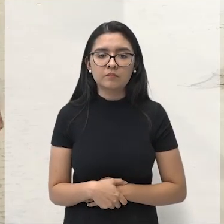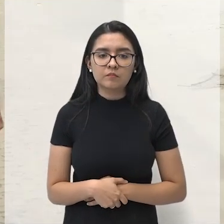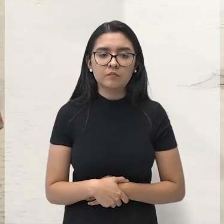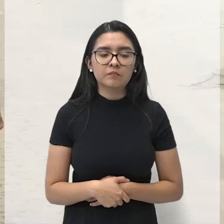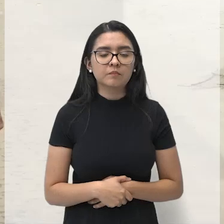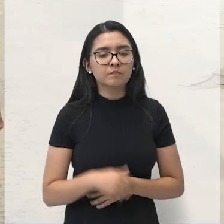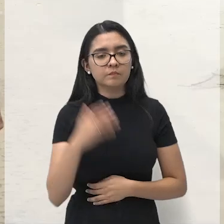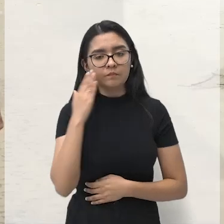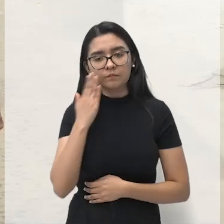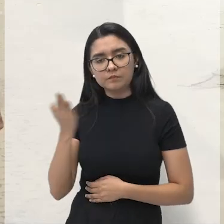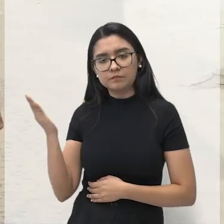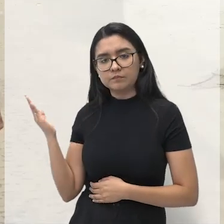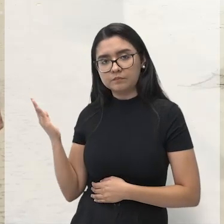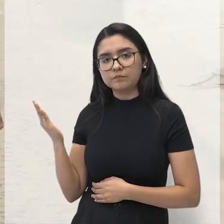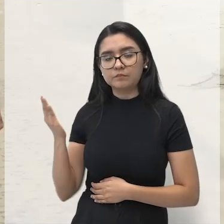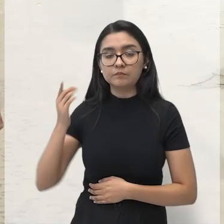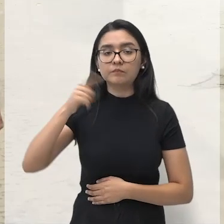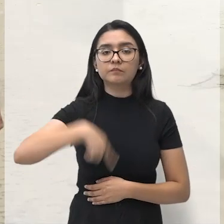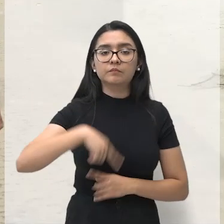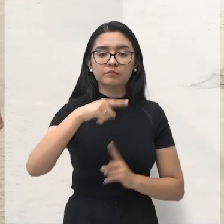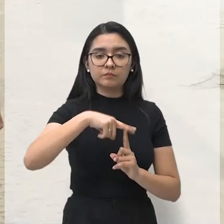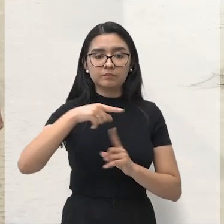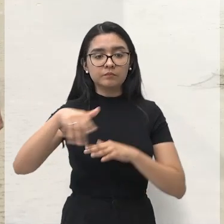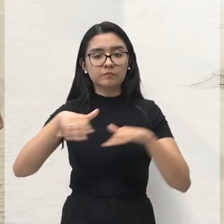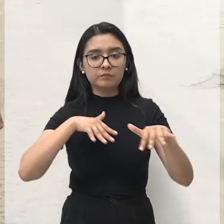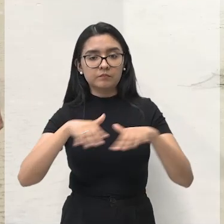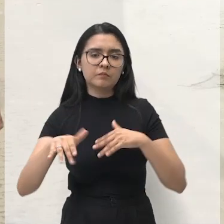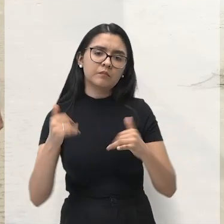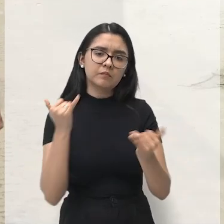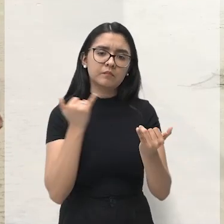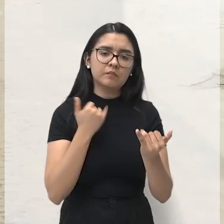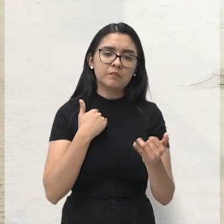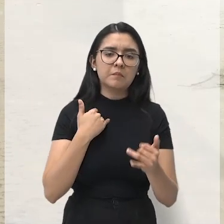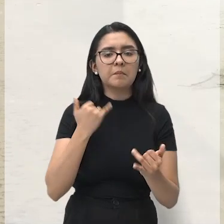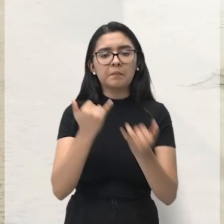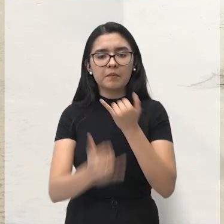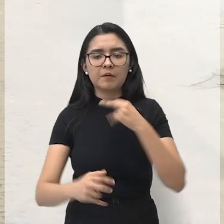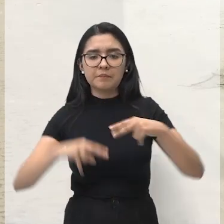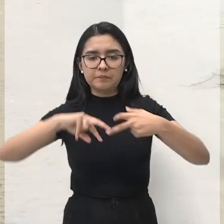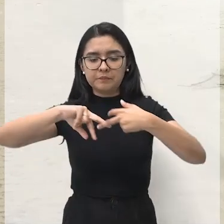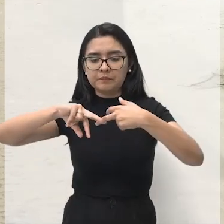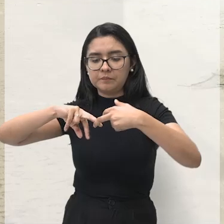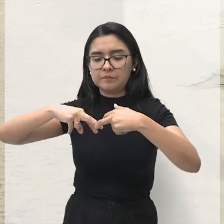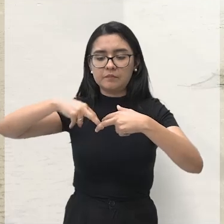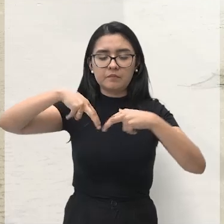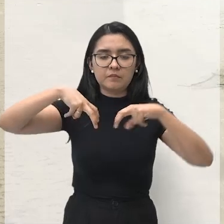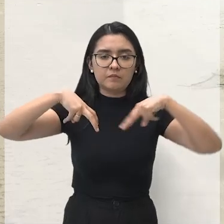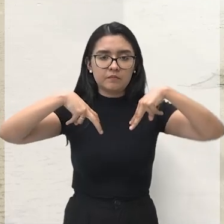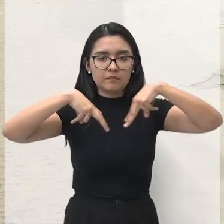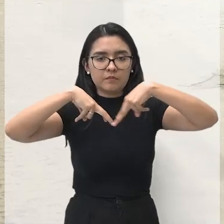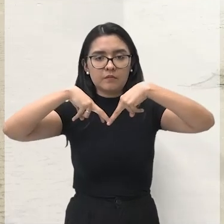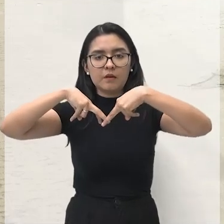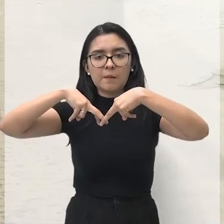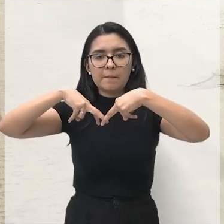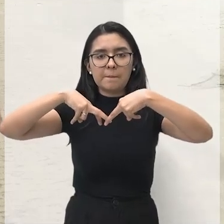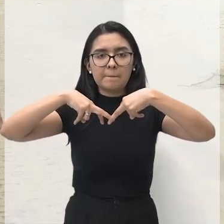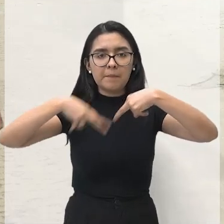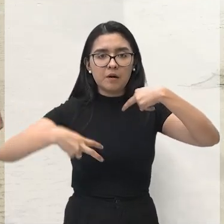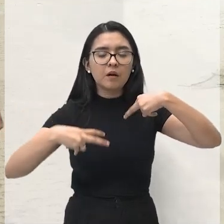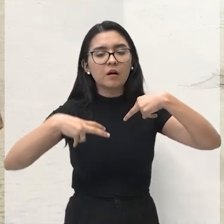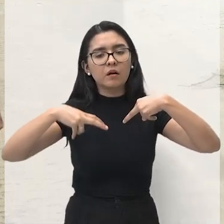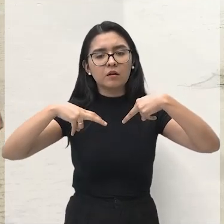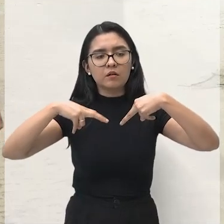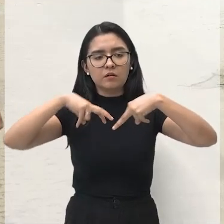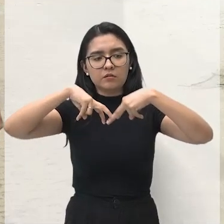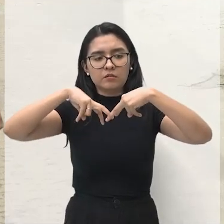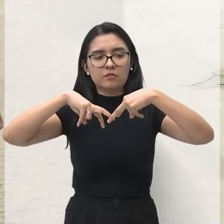Muito bem. A calçada é similar a uma rasteira feita na perna da frente do